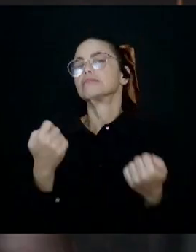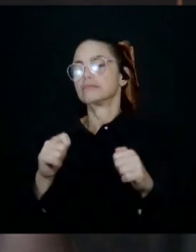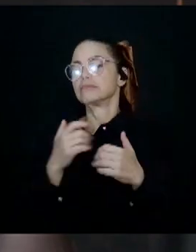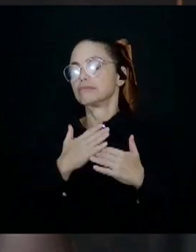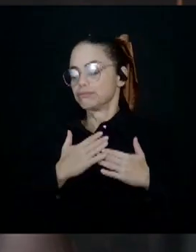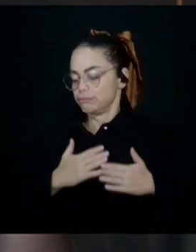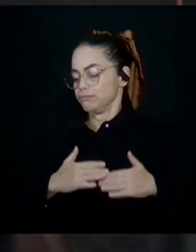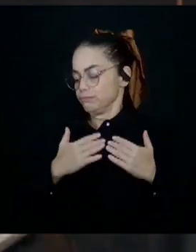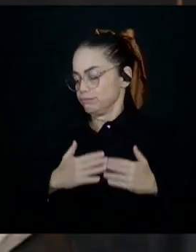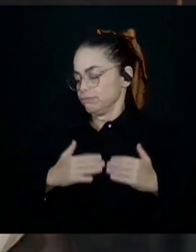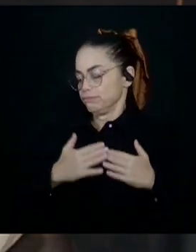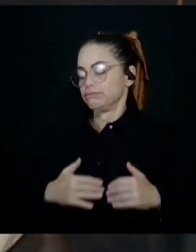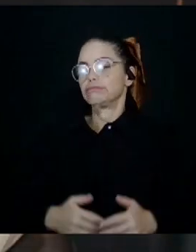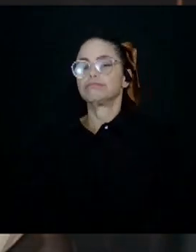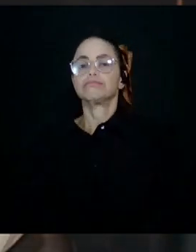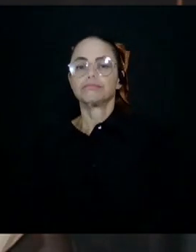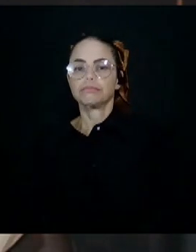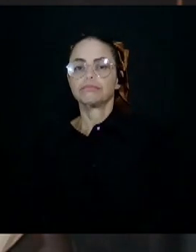se